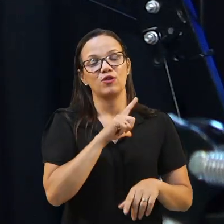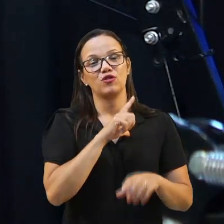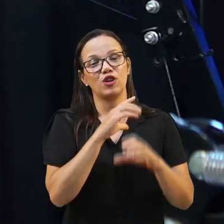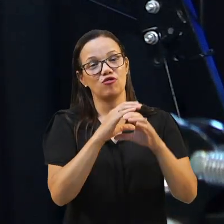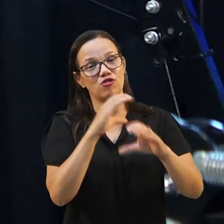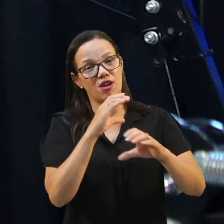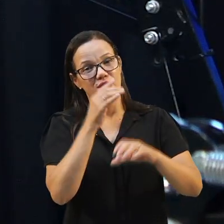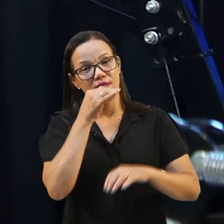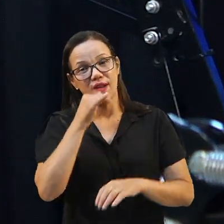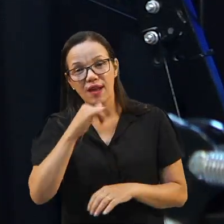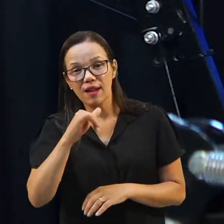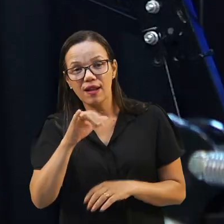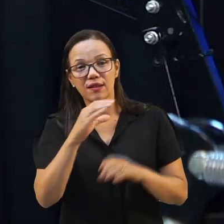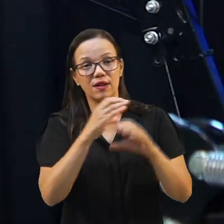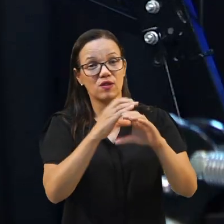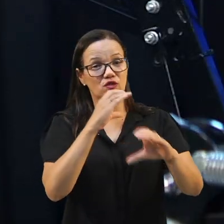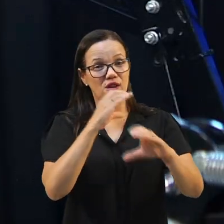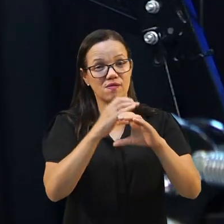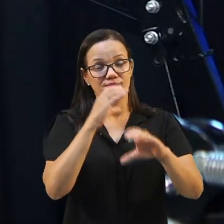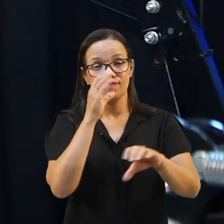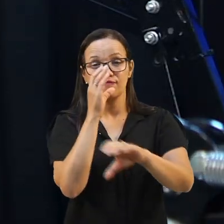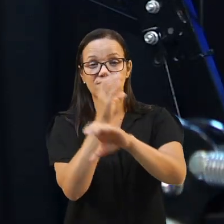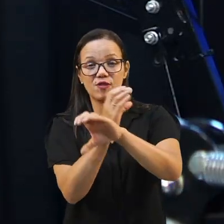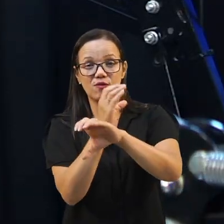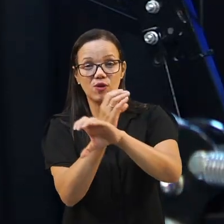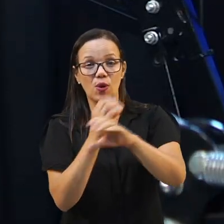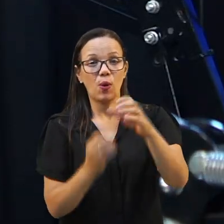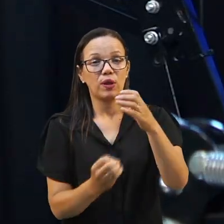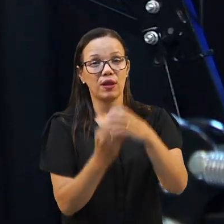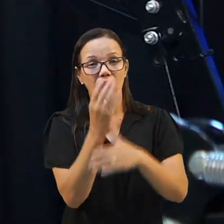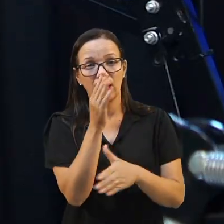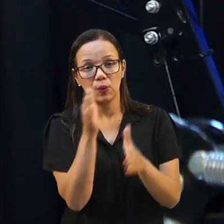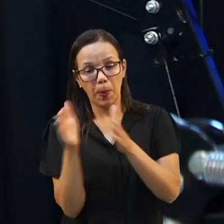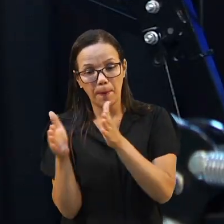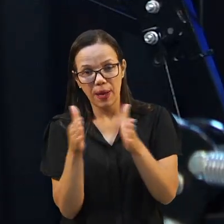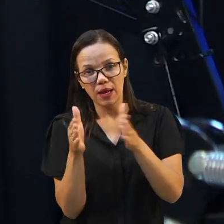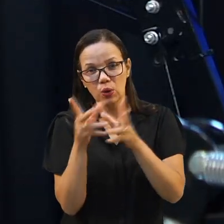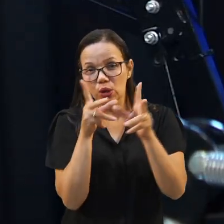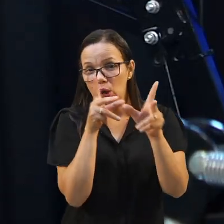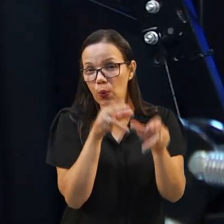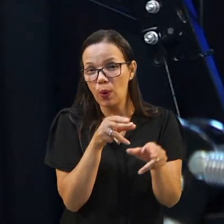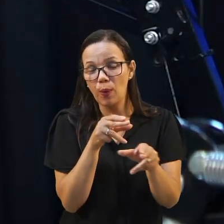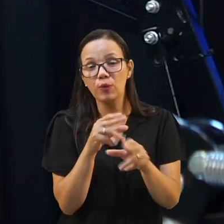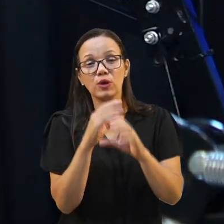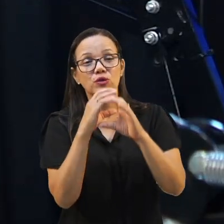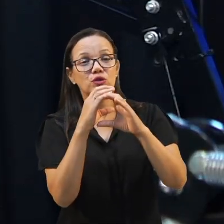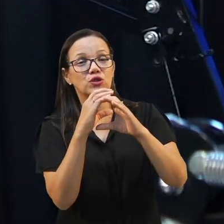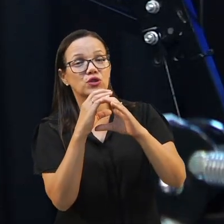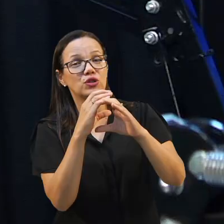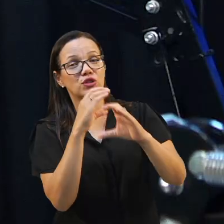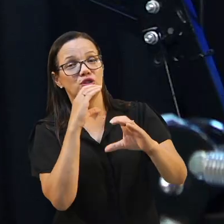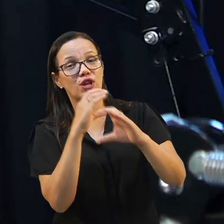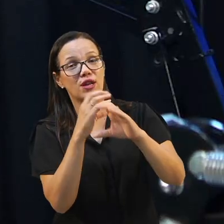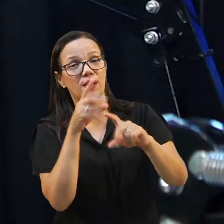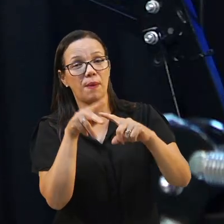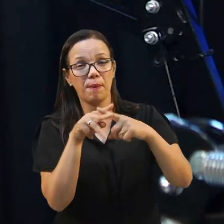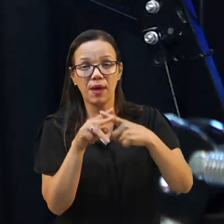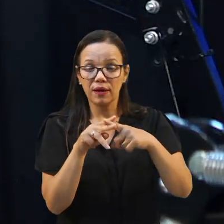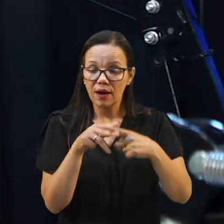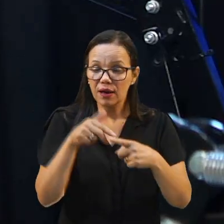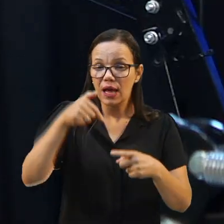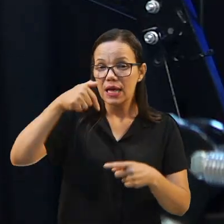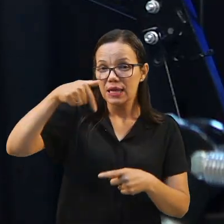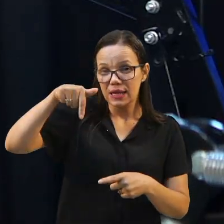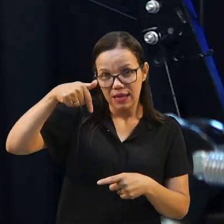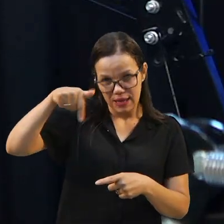Engenharia Elétrica, Engenharia Civil, criados na mesma época, curso de Engenharia Mecânica e curso de Engenharia Química.